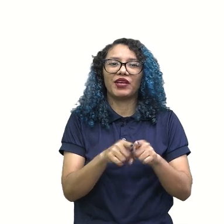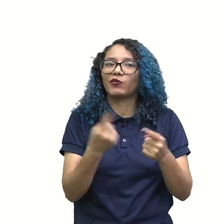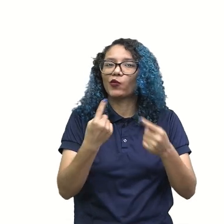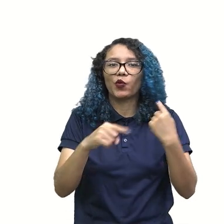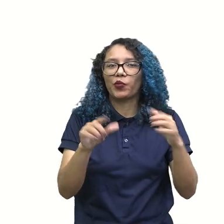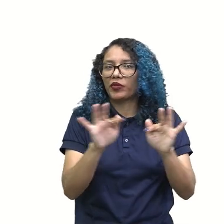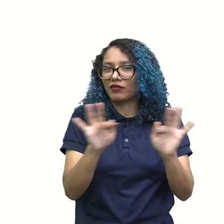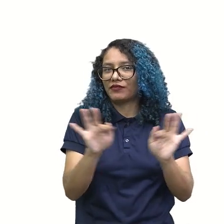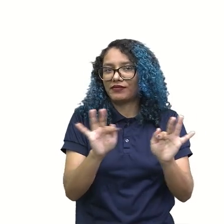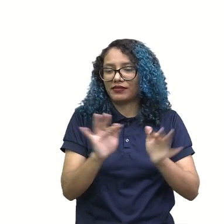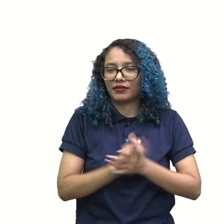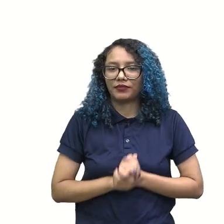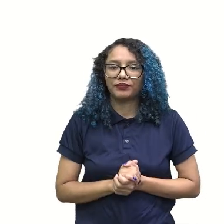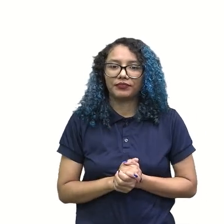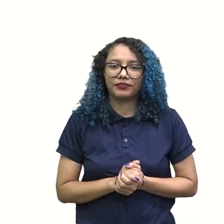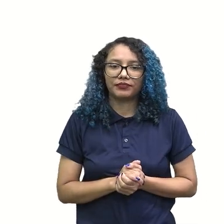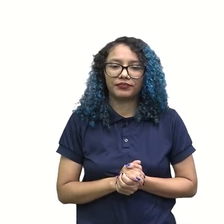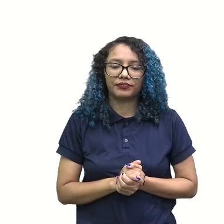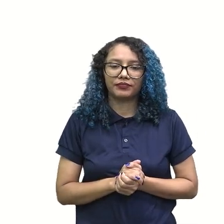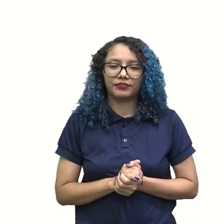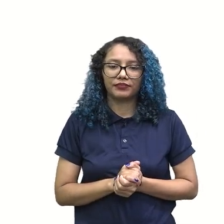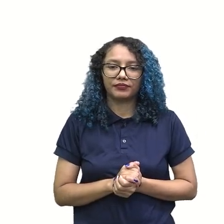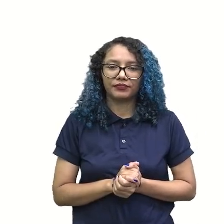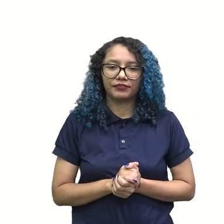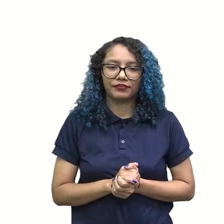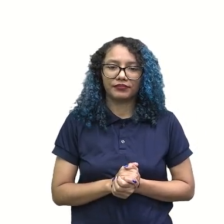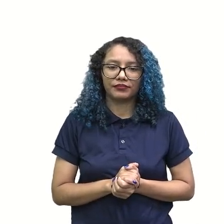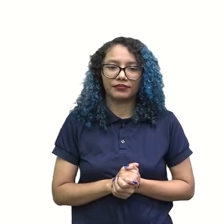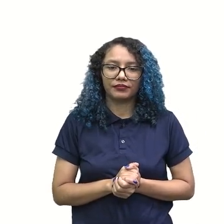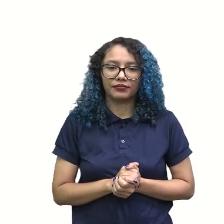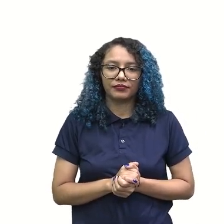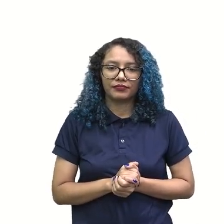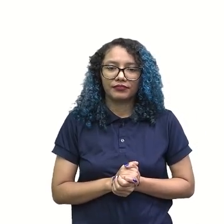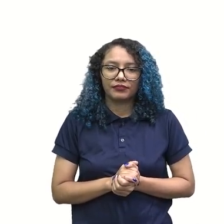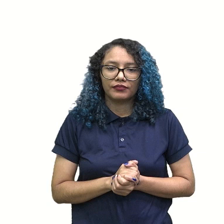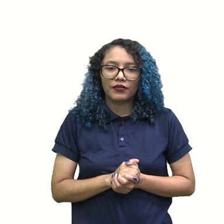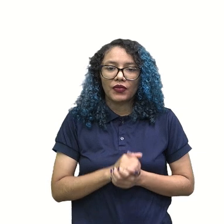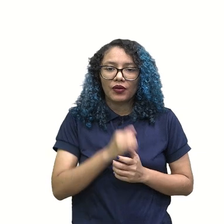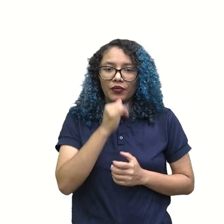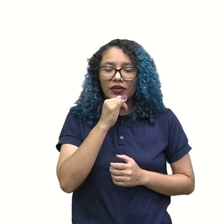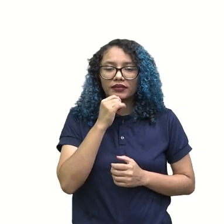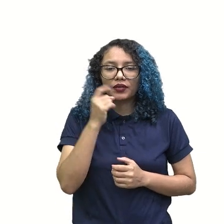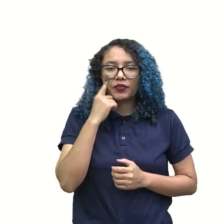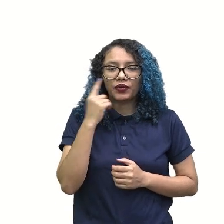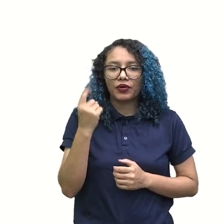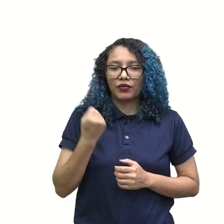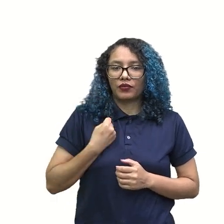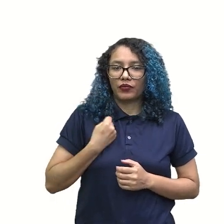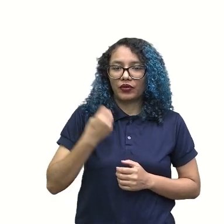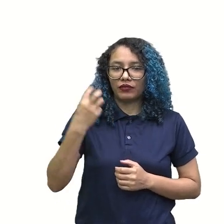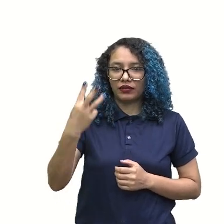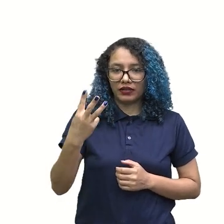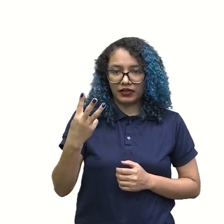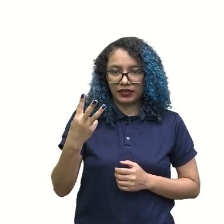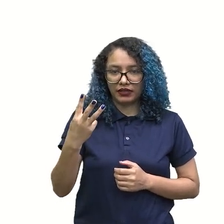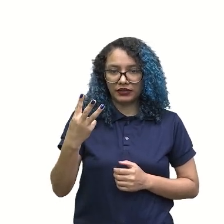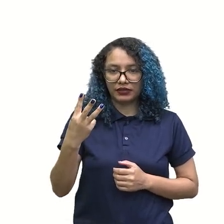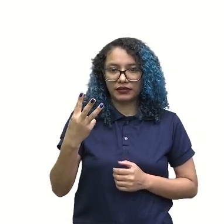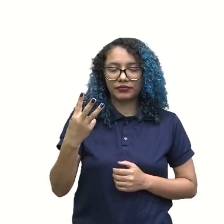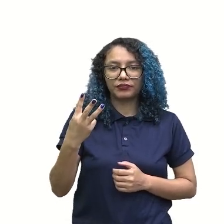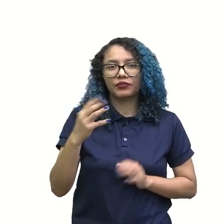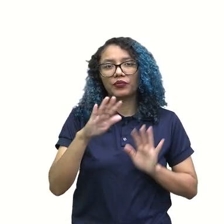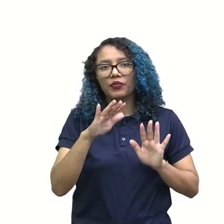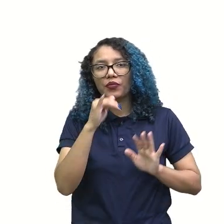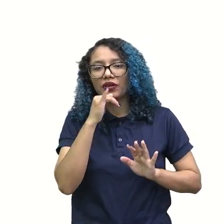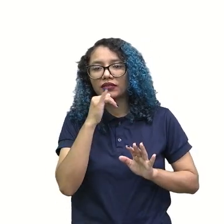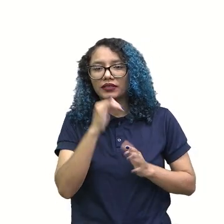função. Imagina só, tudo bem? Que aqui vai ser o número 3. E o número 3 ali, de